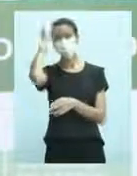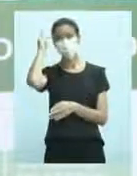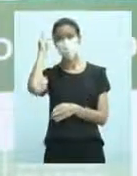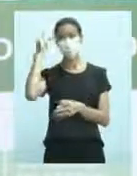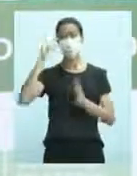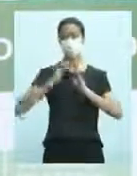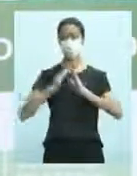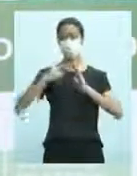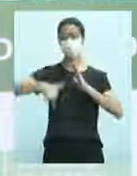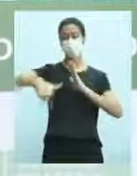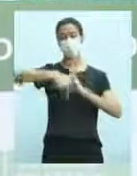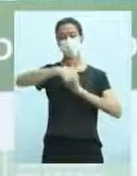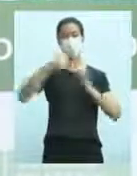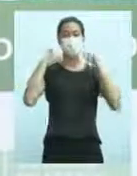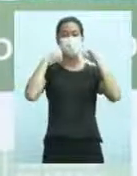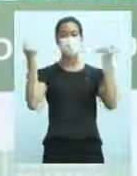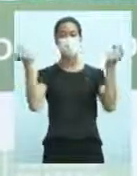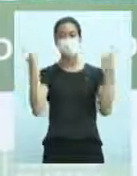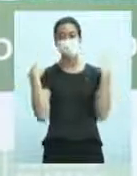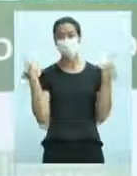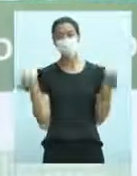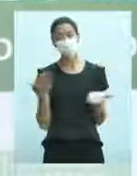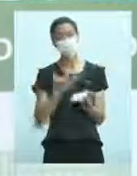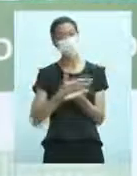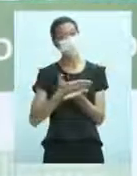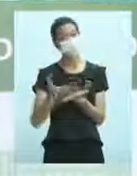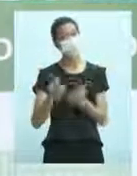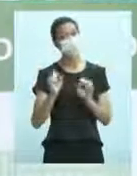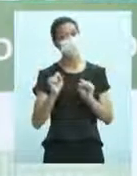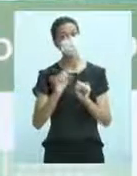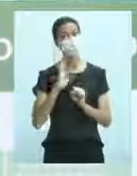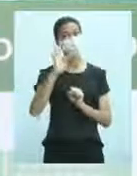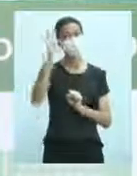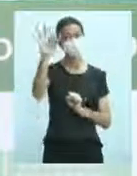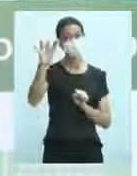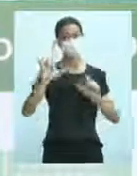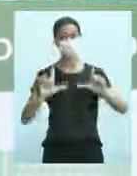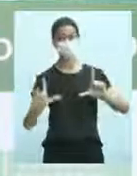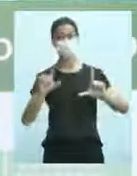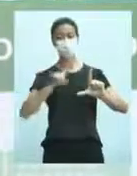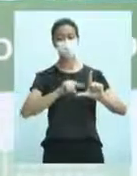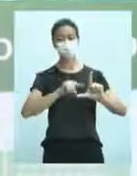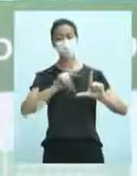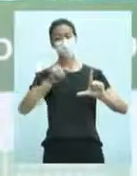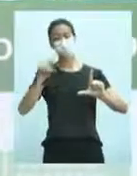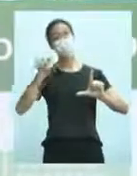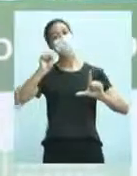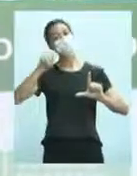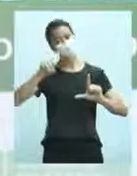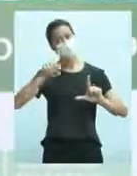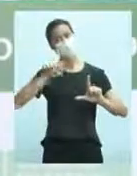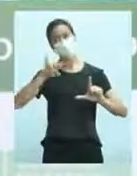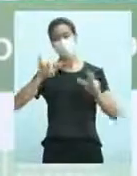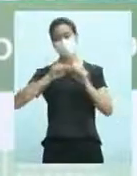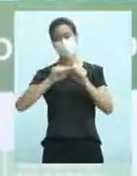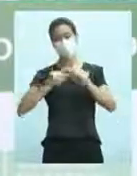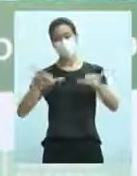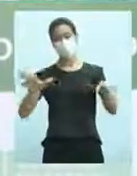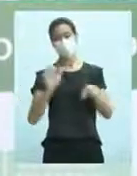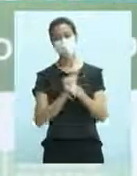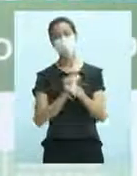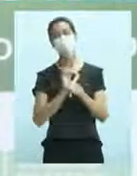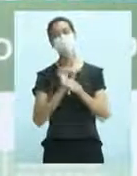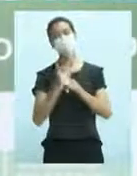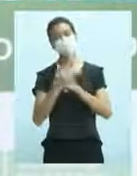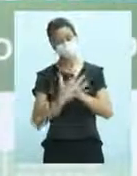população desse isolamento social e logicamente tem o absoluta certeza que não vão pagar muito caro nos